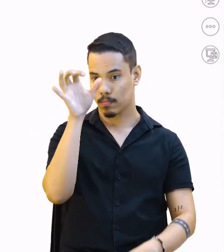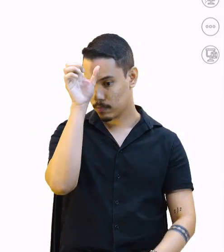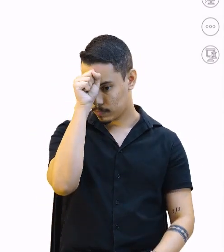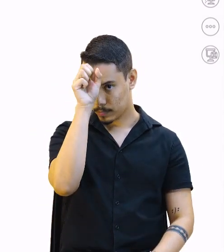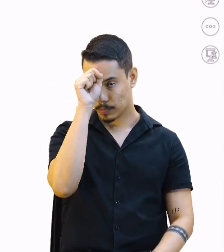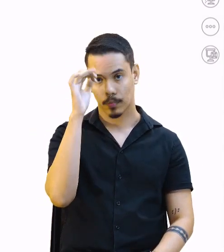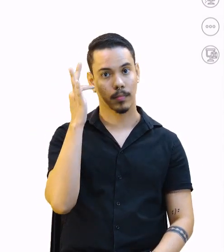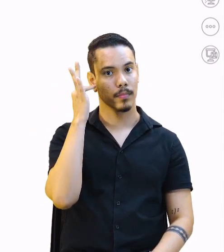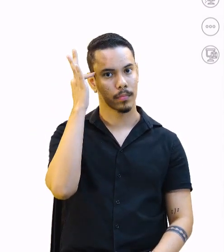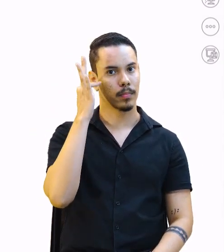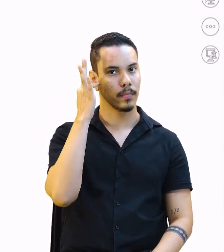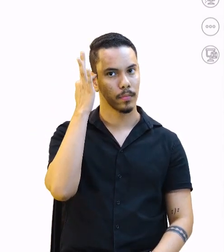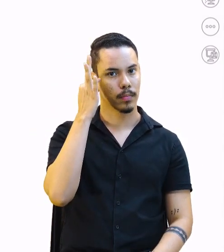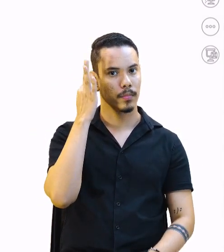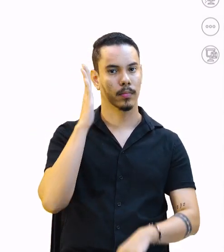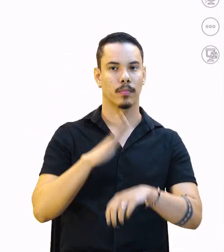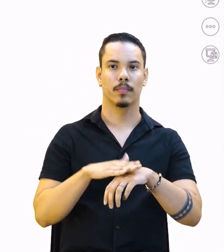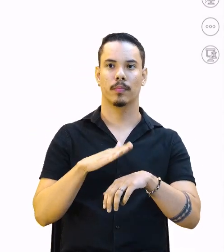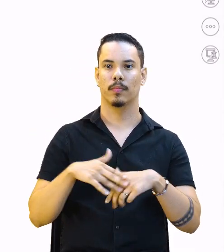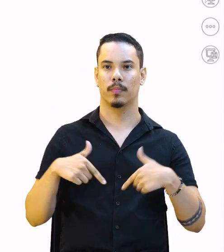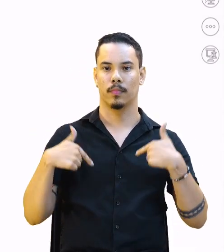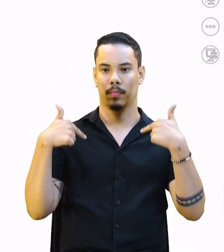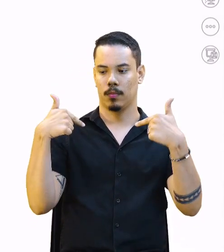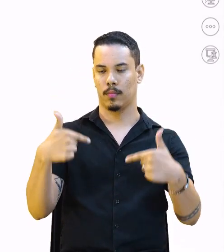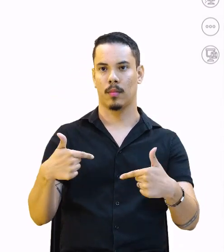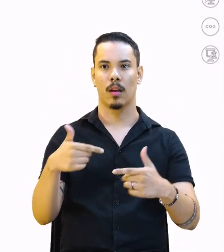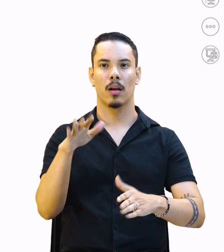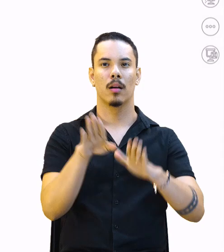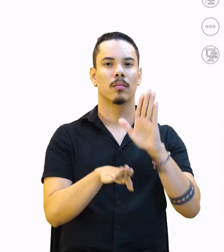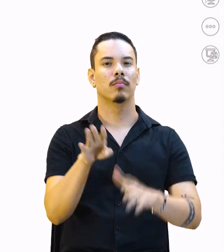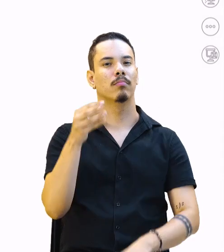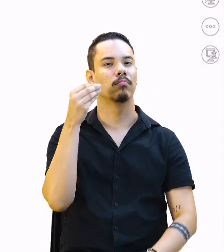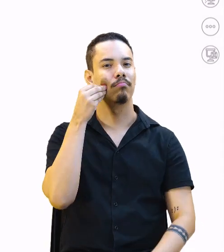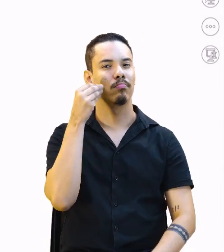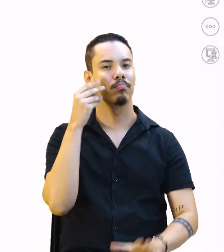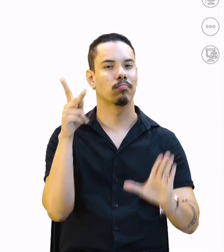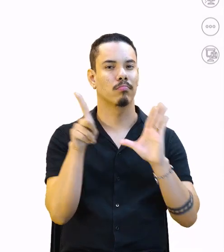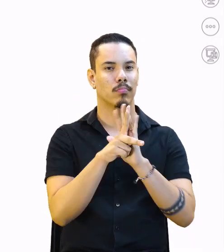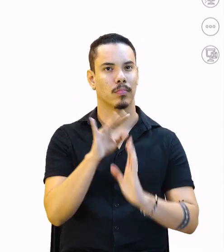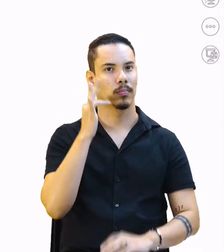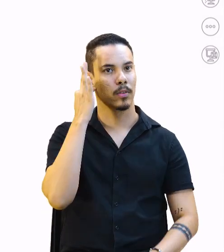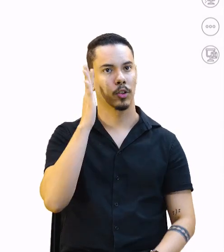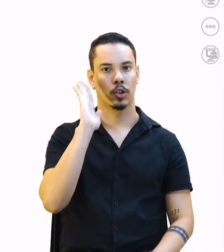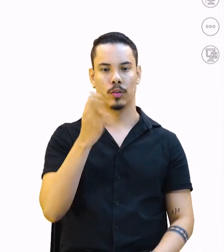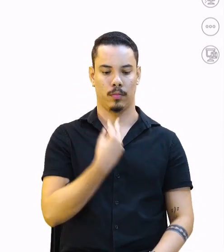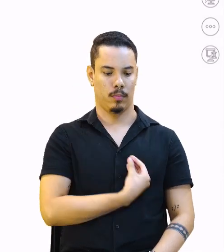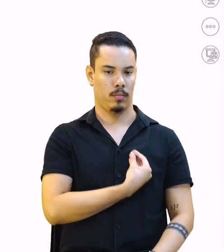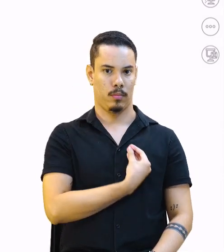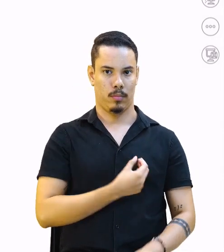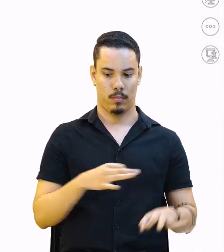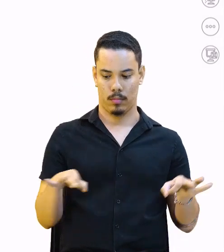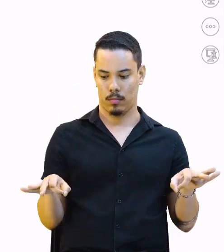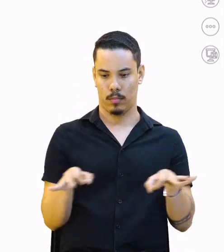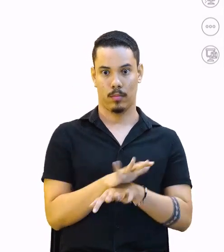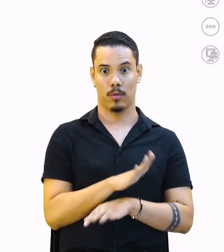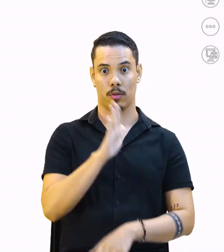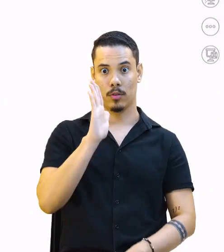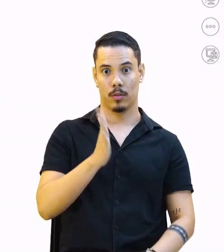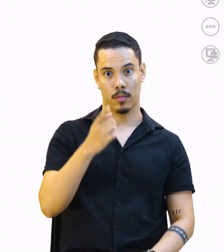filosofar, veja bem, a ação. E certas tentativas filosóficas já existentes, aquilo que já pensaram,